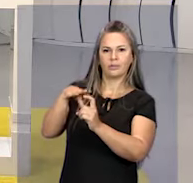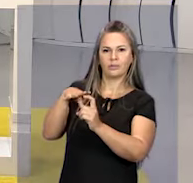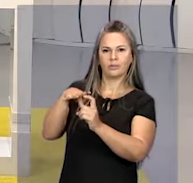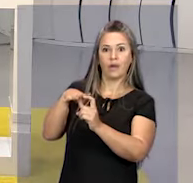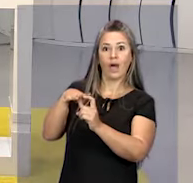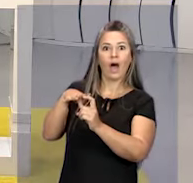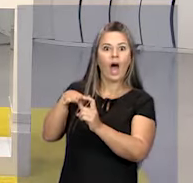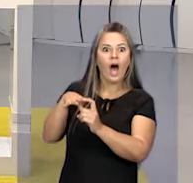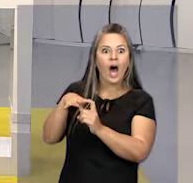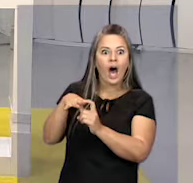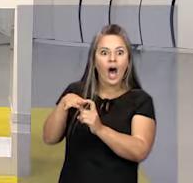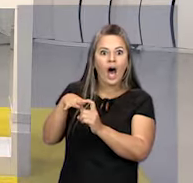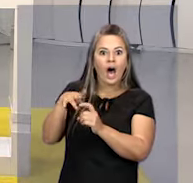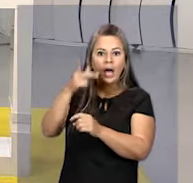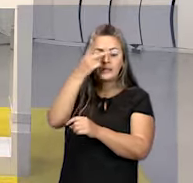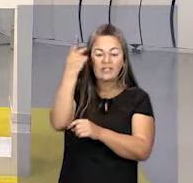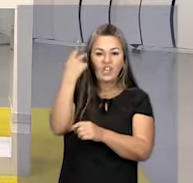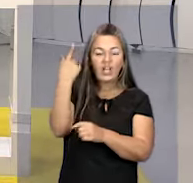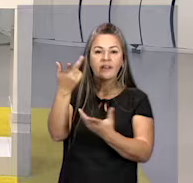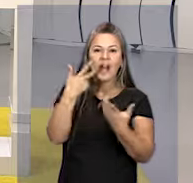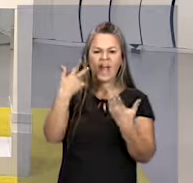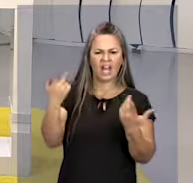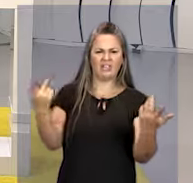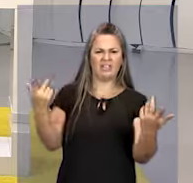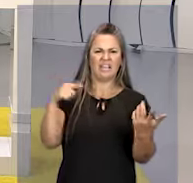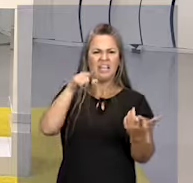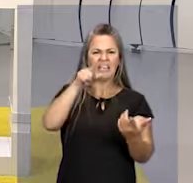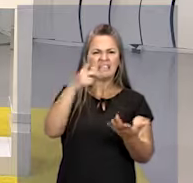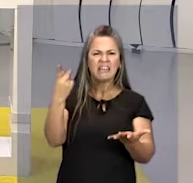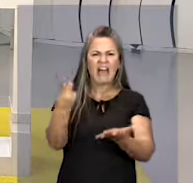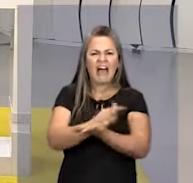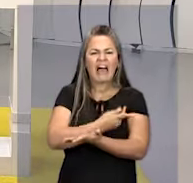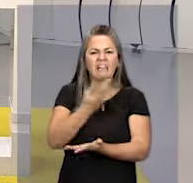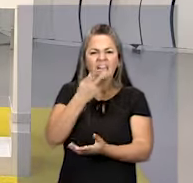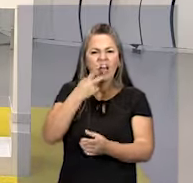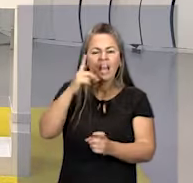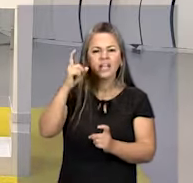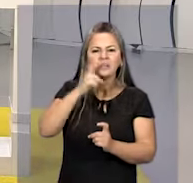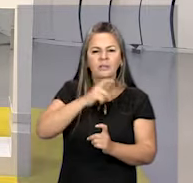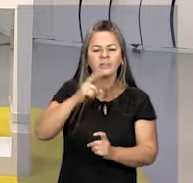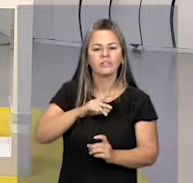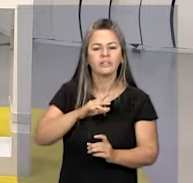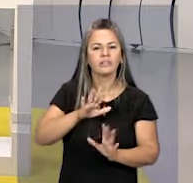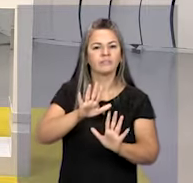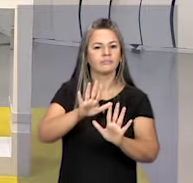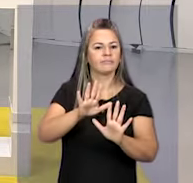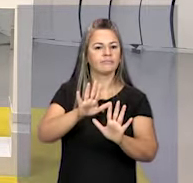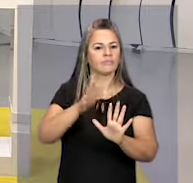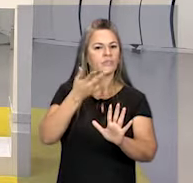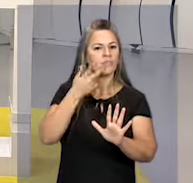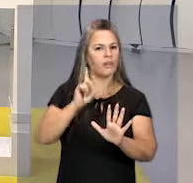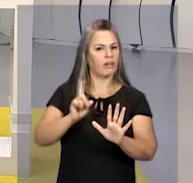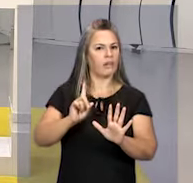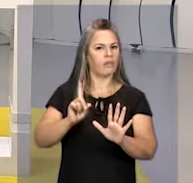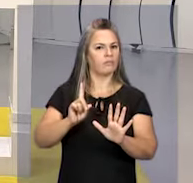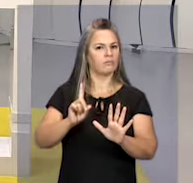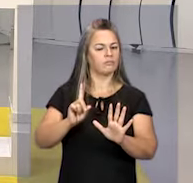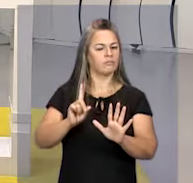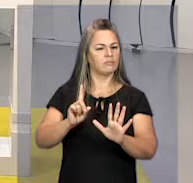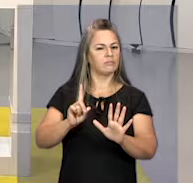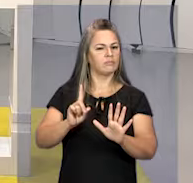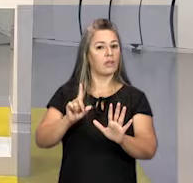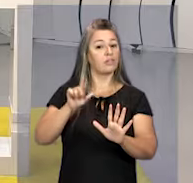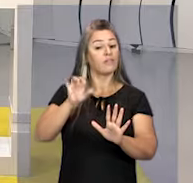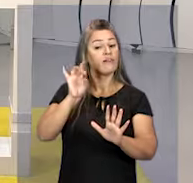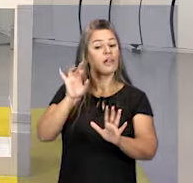dentro de sala de aula por ter falado isso. Eu estou falando que é mentira? Não necessariamente. O que eu estou falando é que é